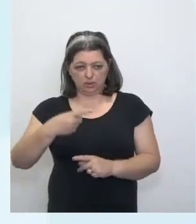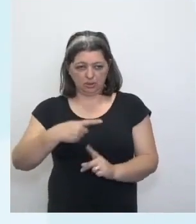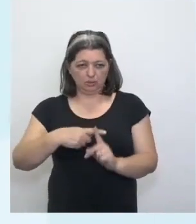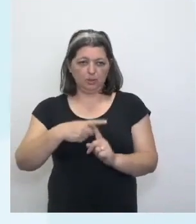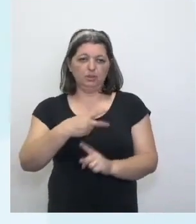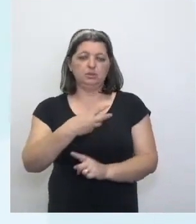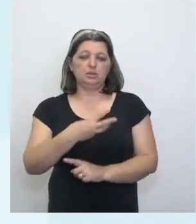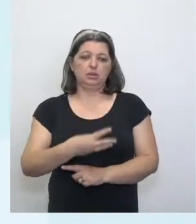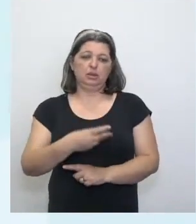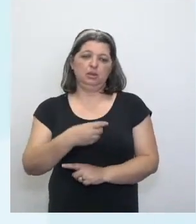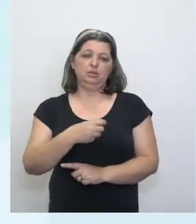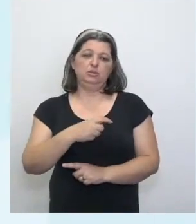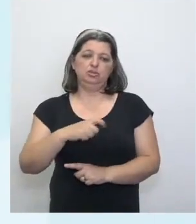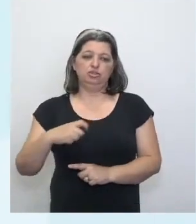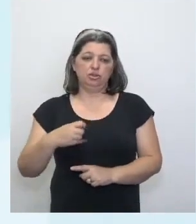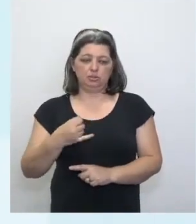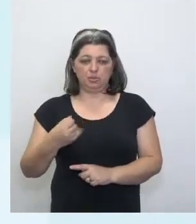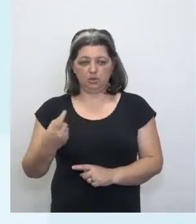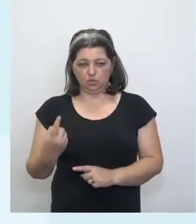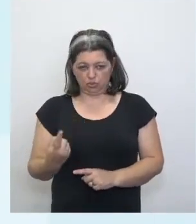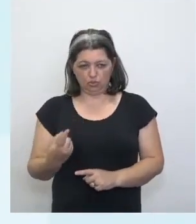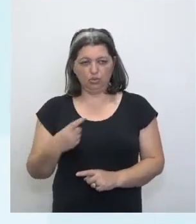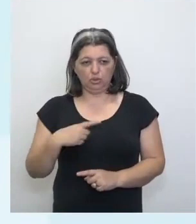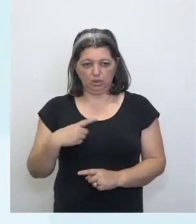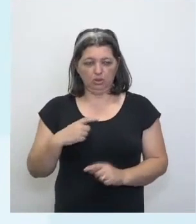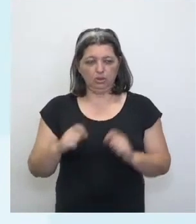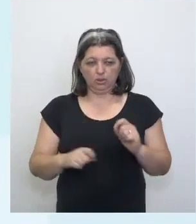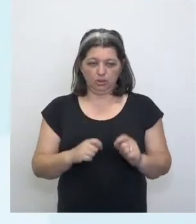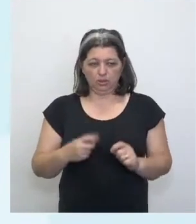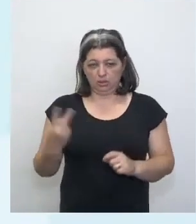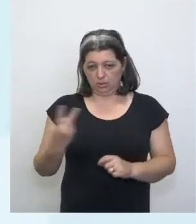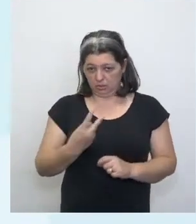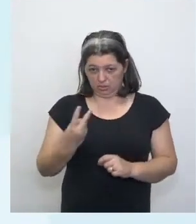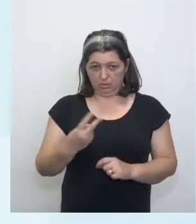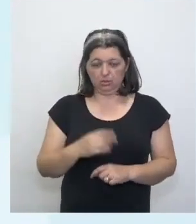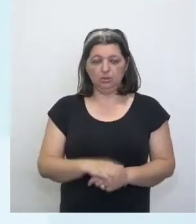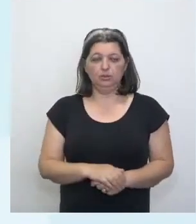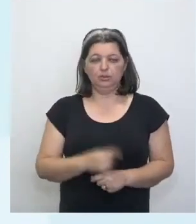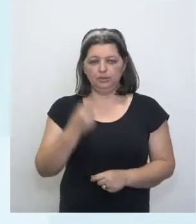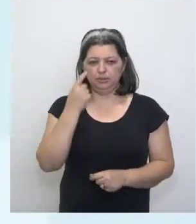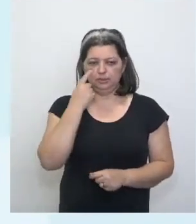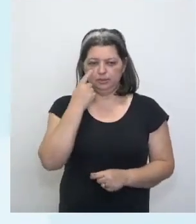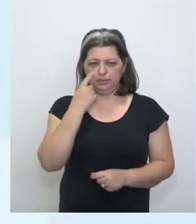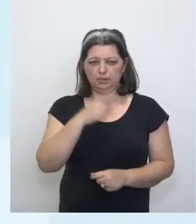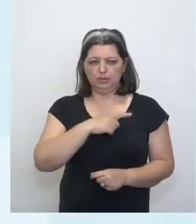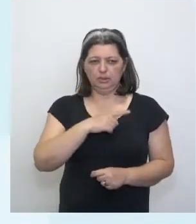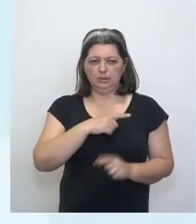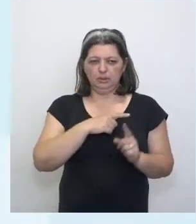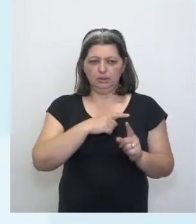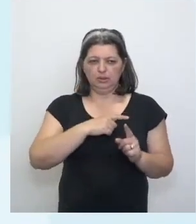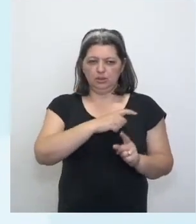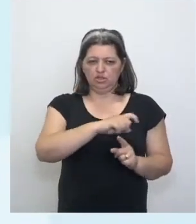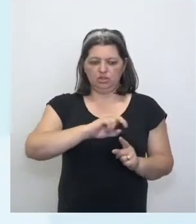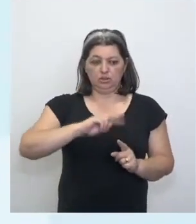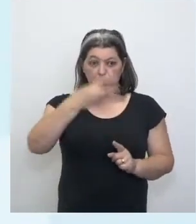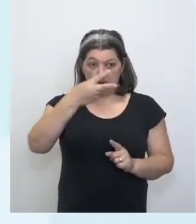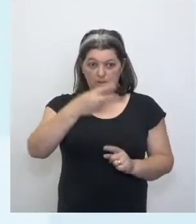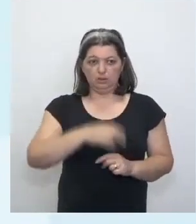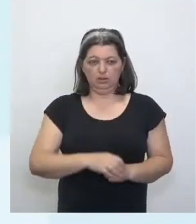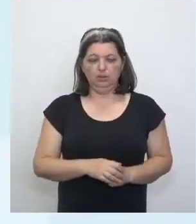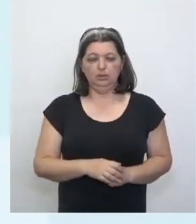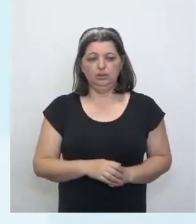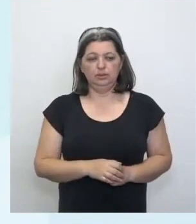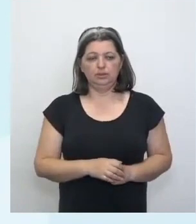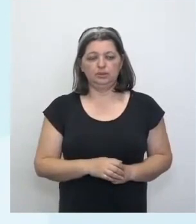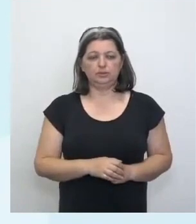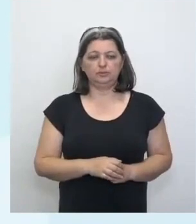mais 3x menos 1. Ele tem grau 2. Por que eu sei isso? Porque tá vendo que tem o x² é o maior aqui, ó? Então, esse expoente 2 diz